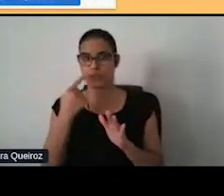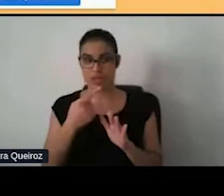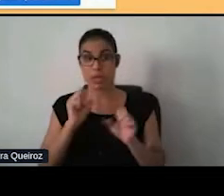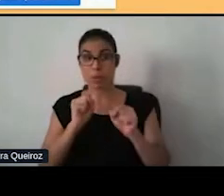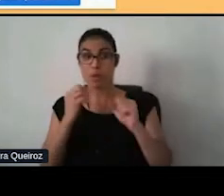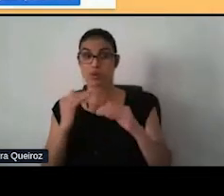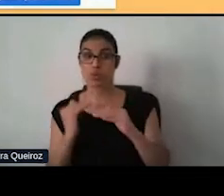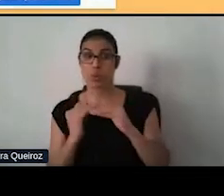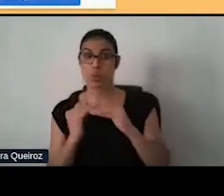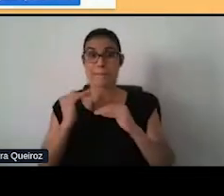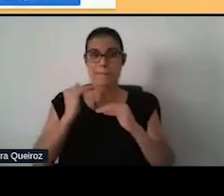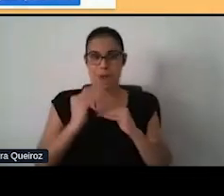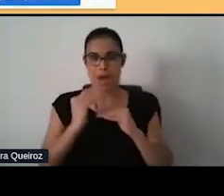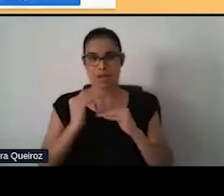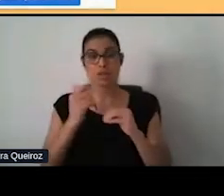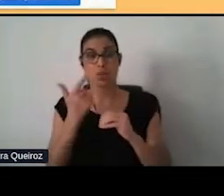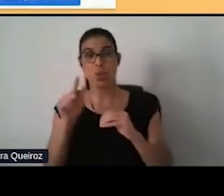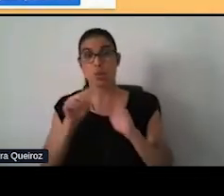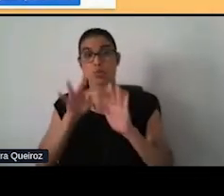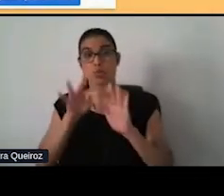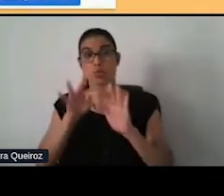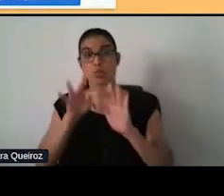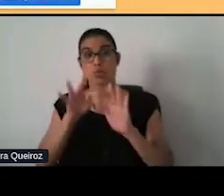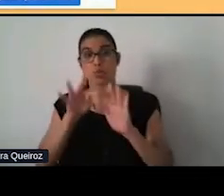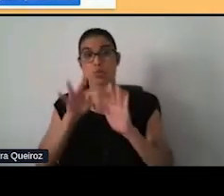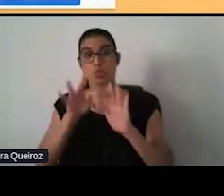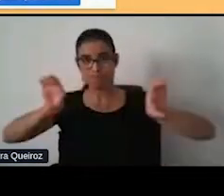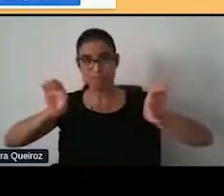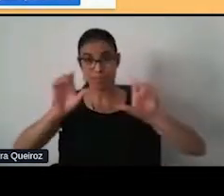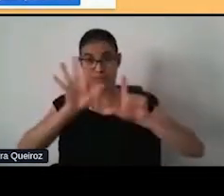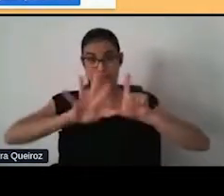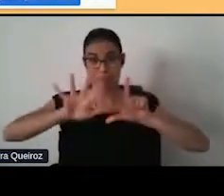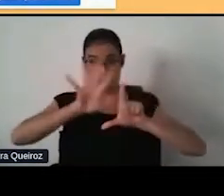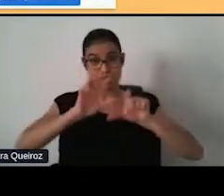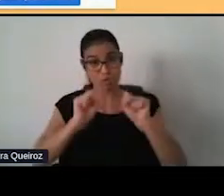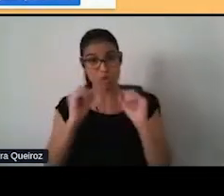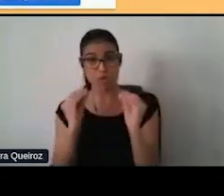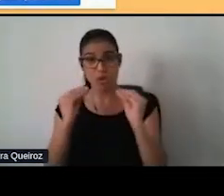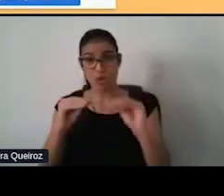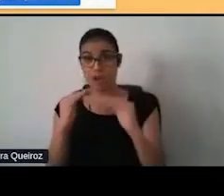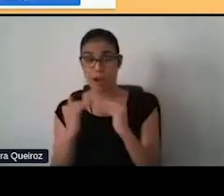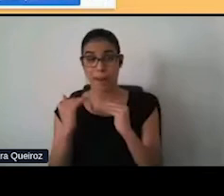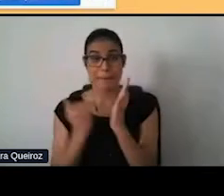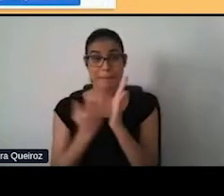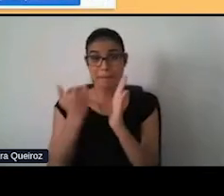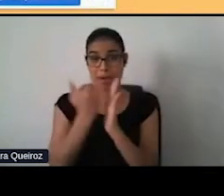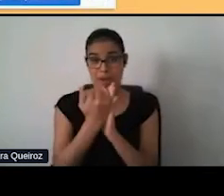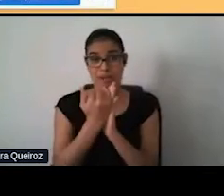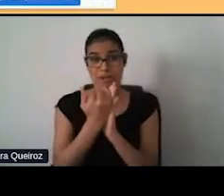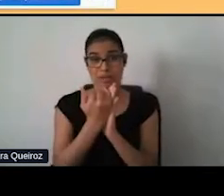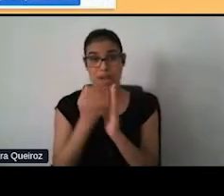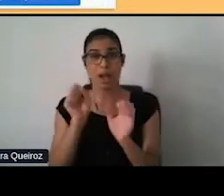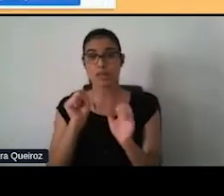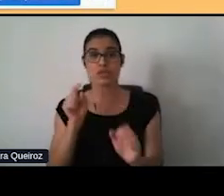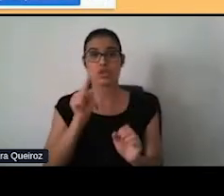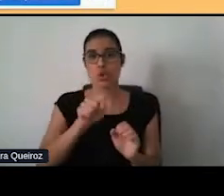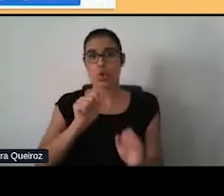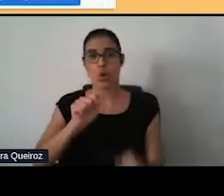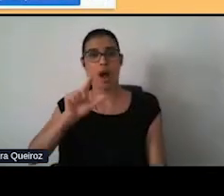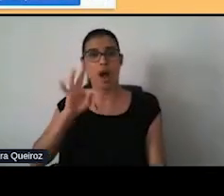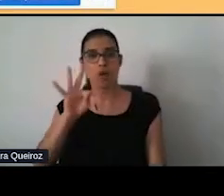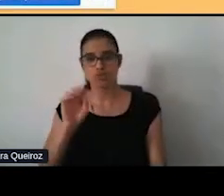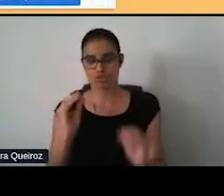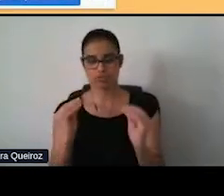um alt, né, um texto alternativo ali na minha imagem, e ele simplesmente vai falar: você tem um alt, está tudo certo na sua